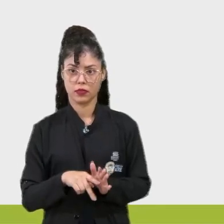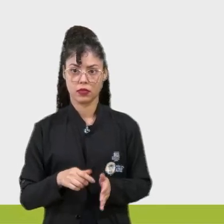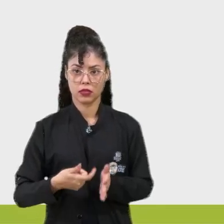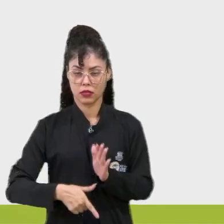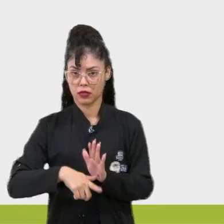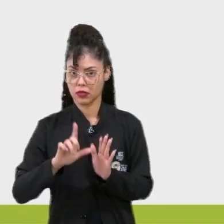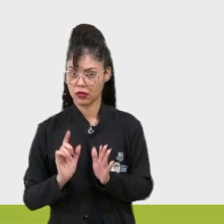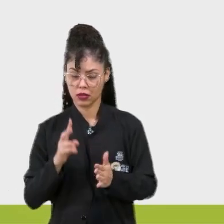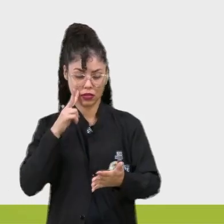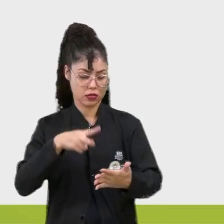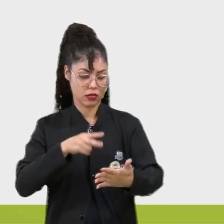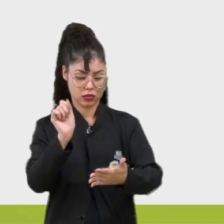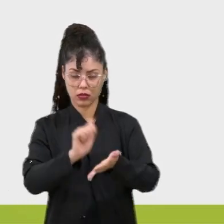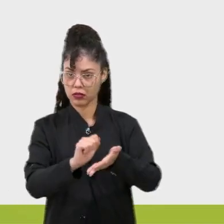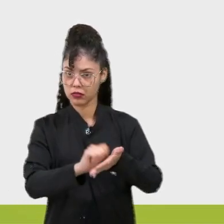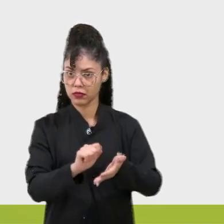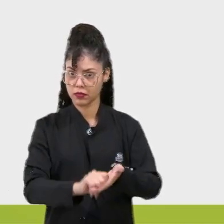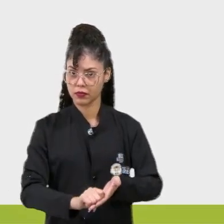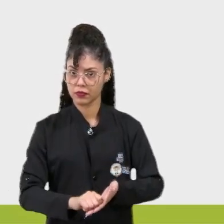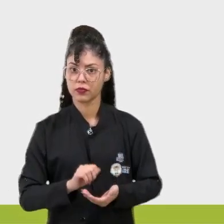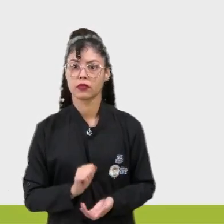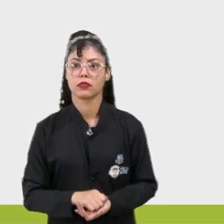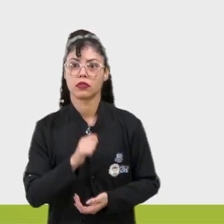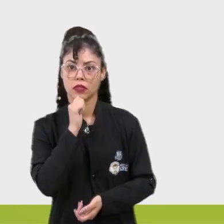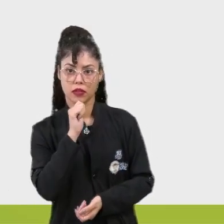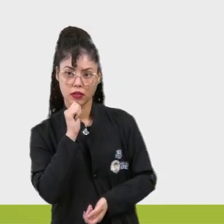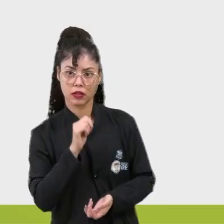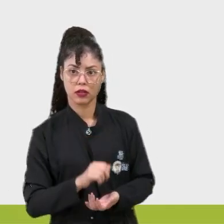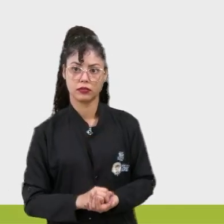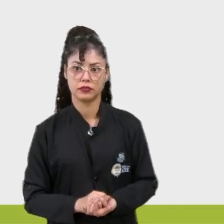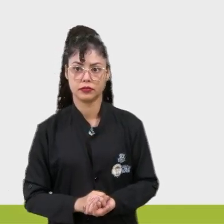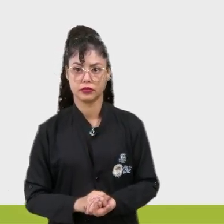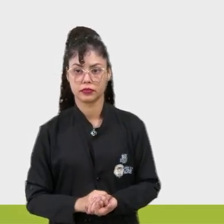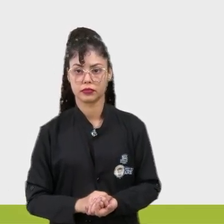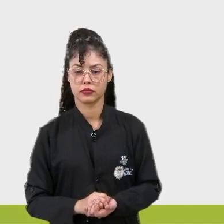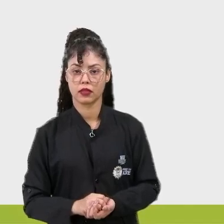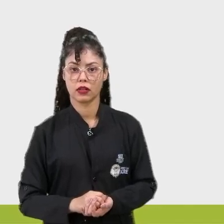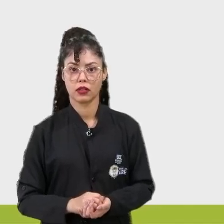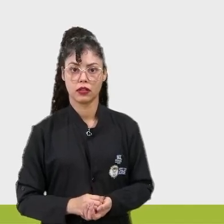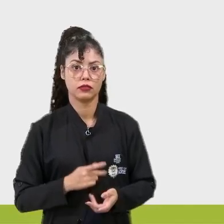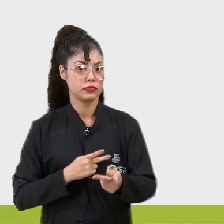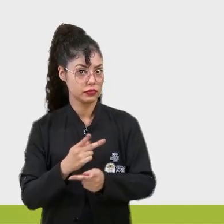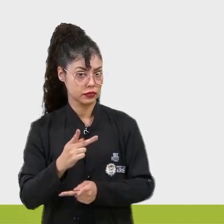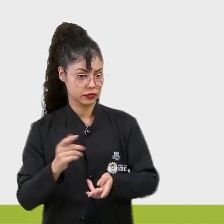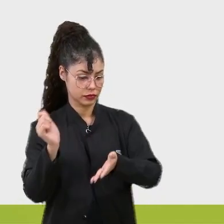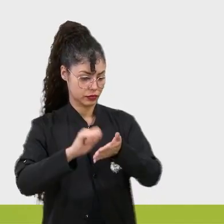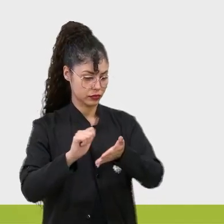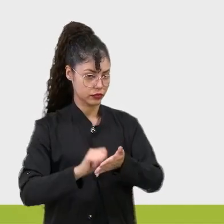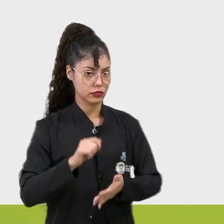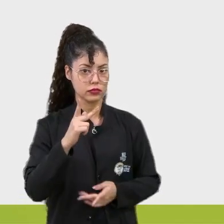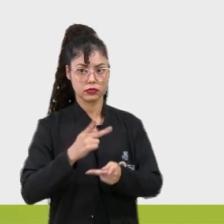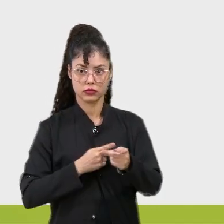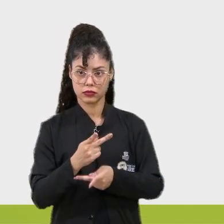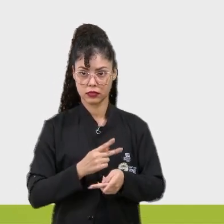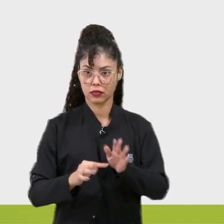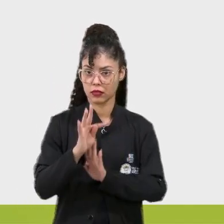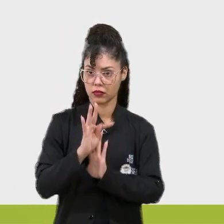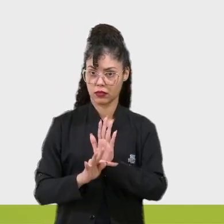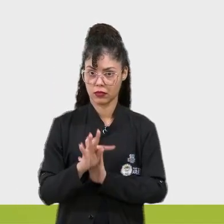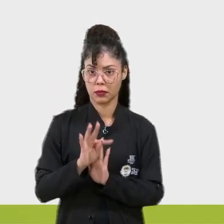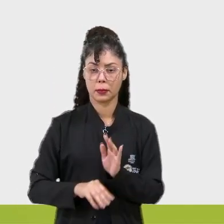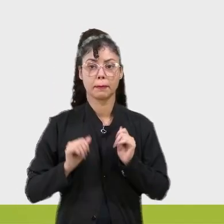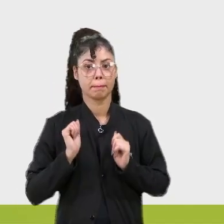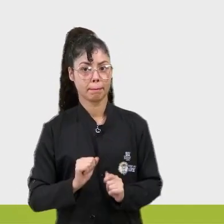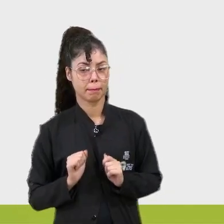planejamento prévio à escrita, né? Esse aqui é o nosso foco, o planejamento prévio à escrita. O seu projeto de texto,